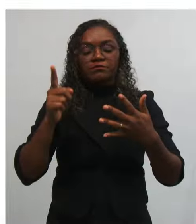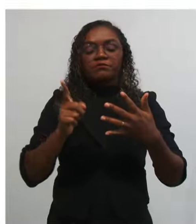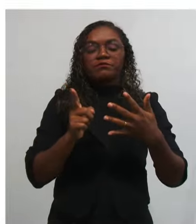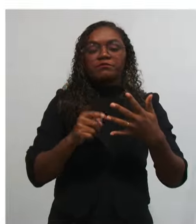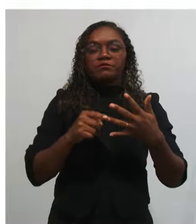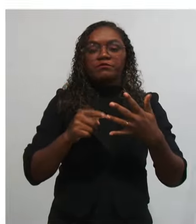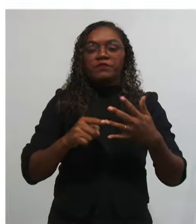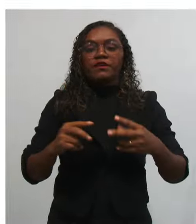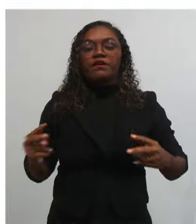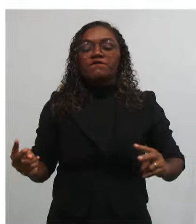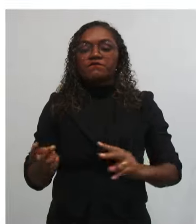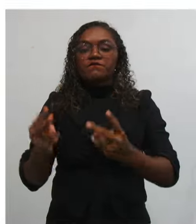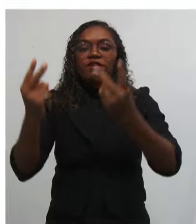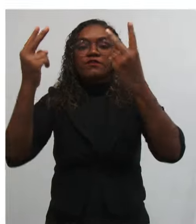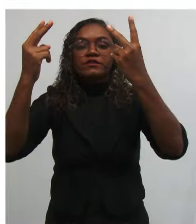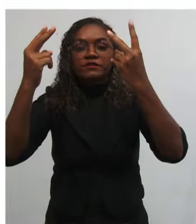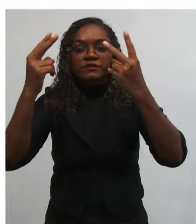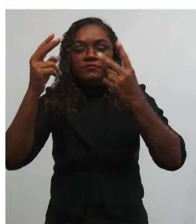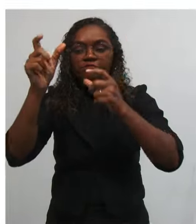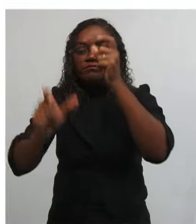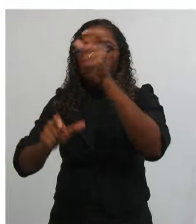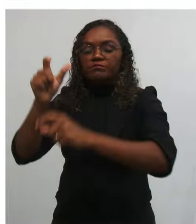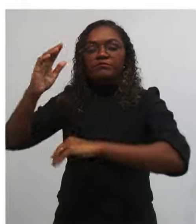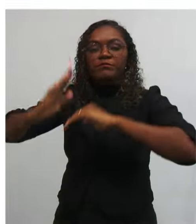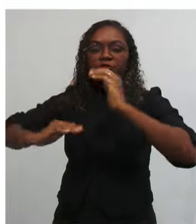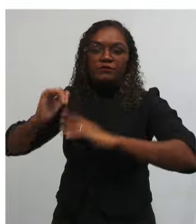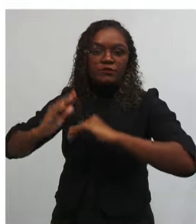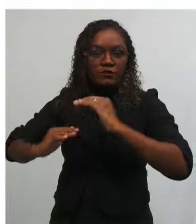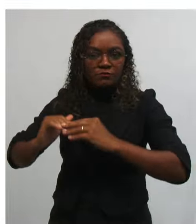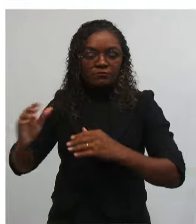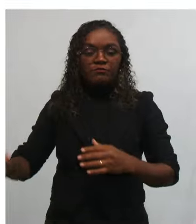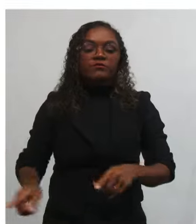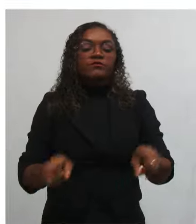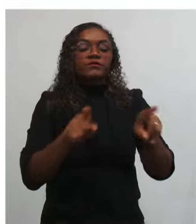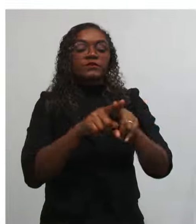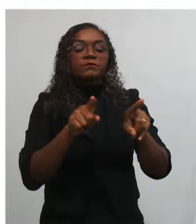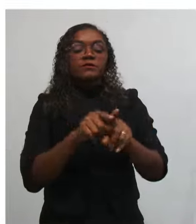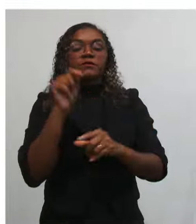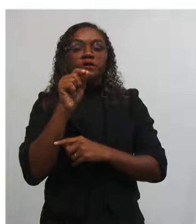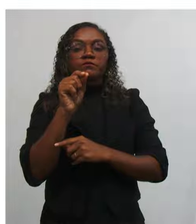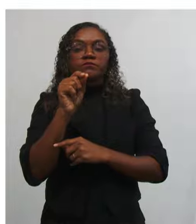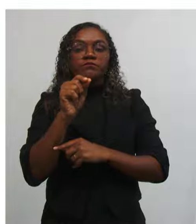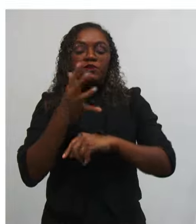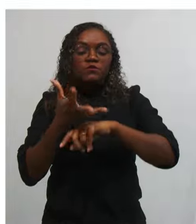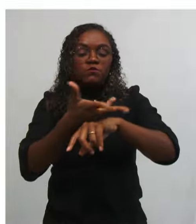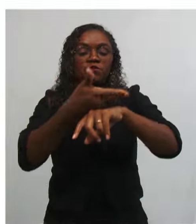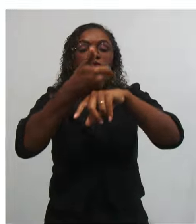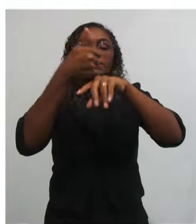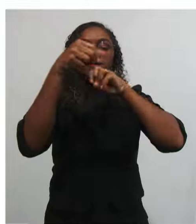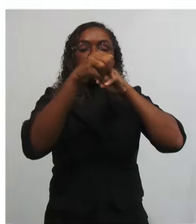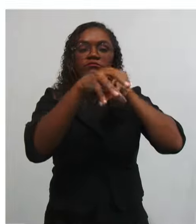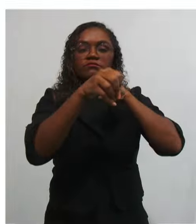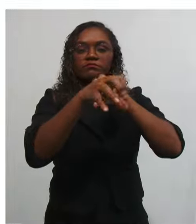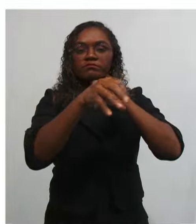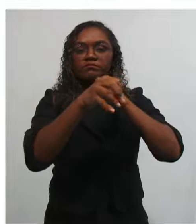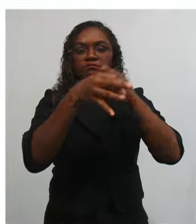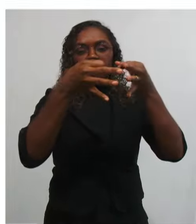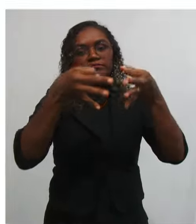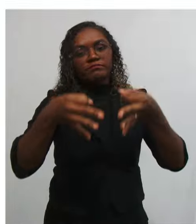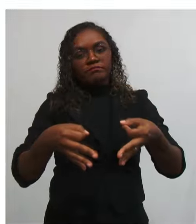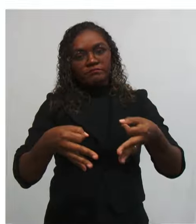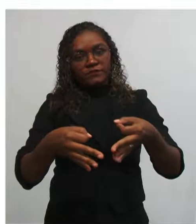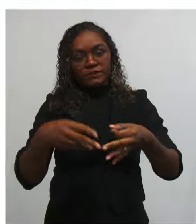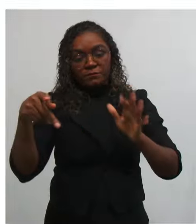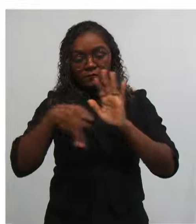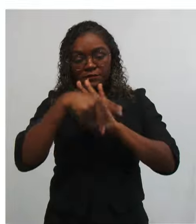democrática e garantia de padrão de qualidade São esses os princípios do ensino no Brasil e no